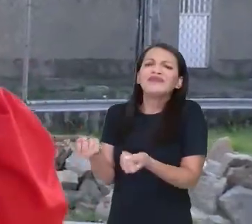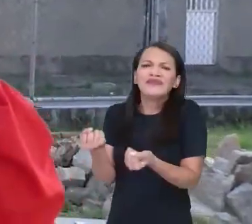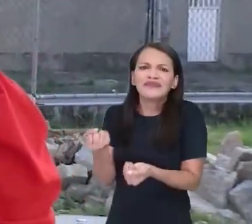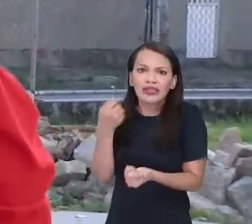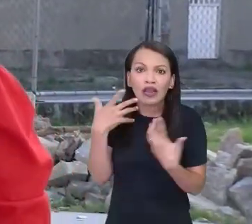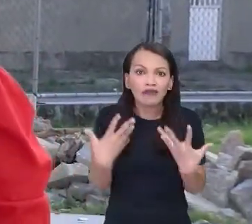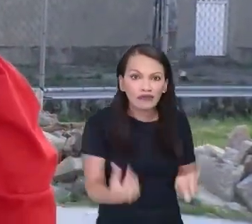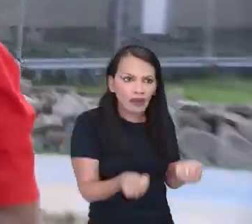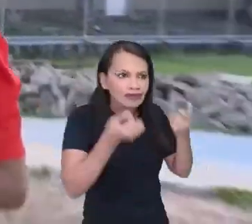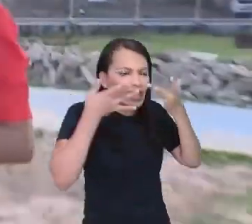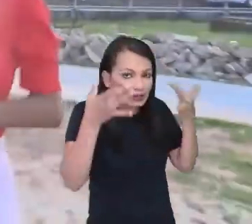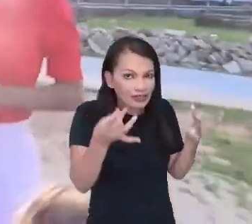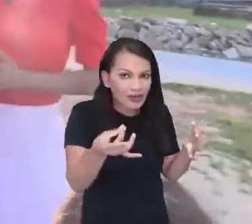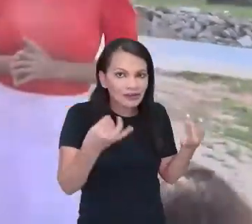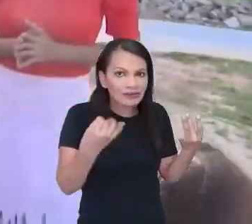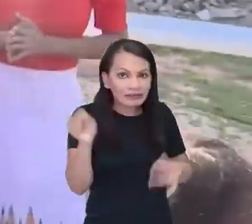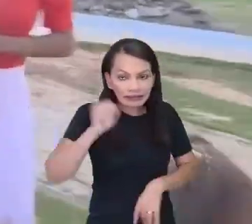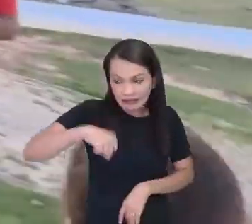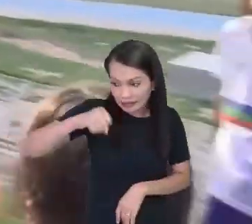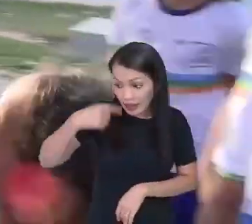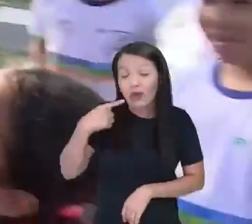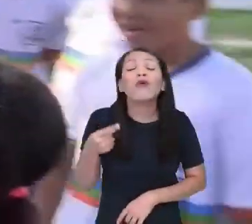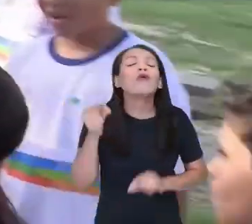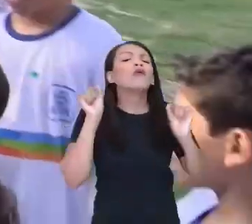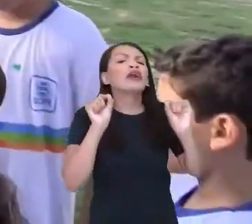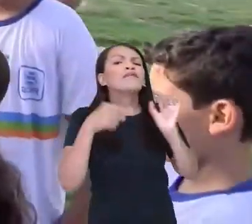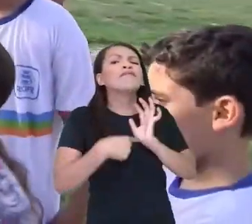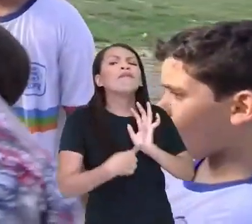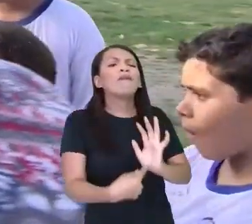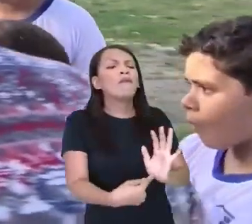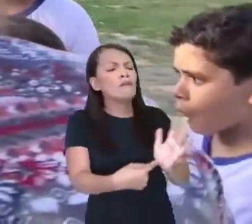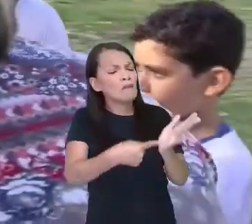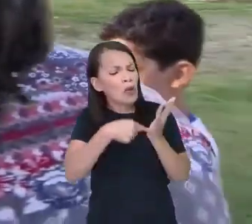atenção? Sim! Será que ela vai trazer pra gente?